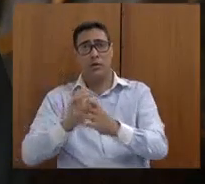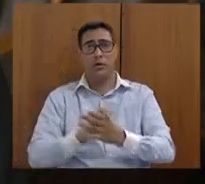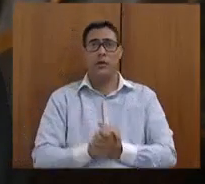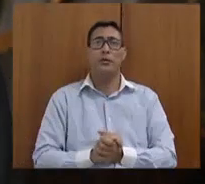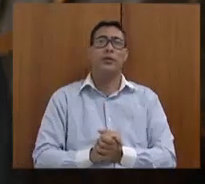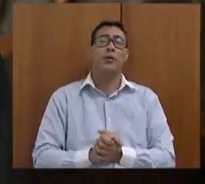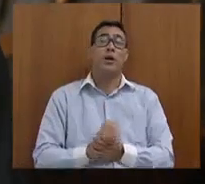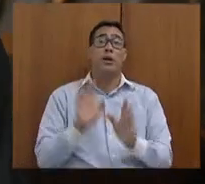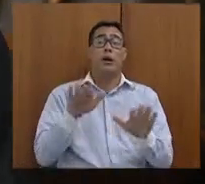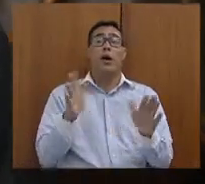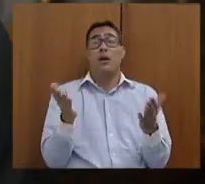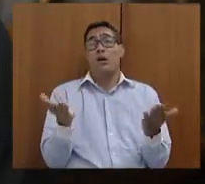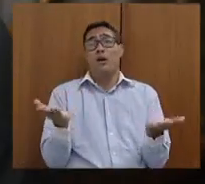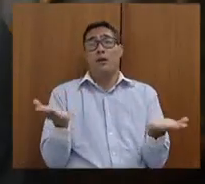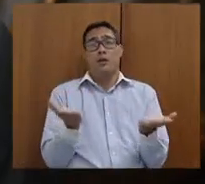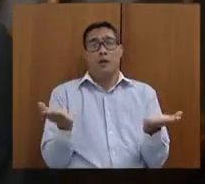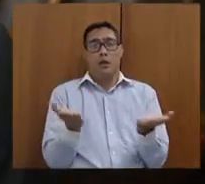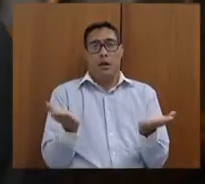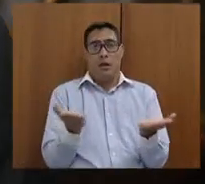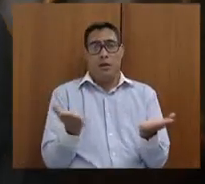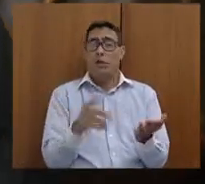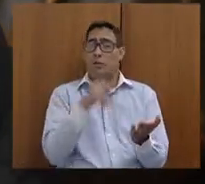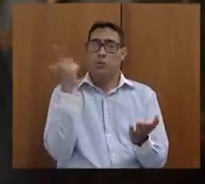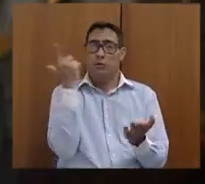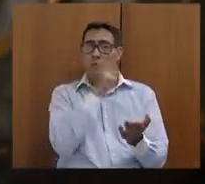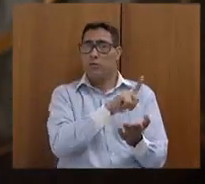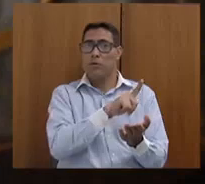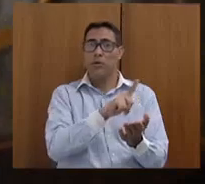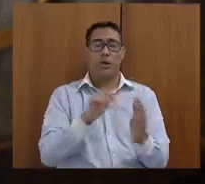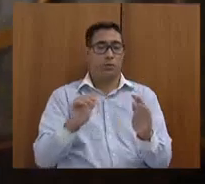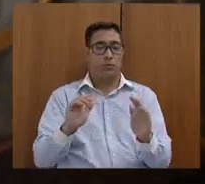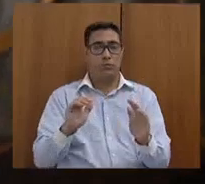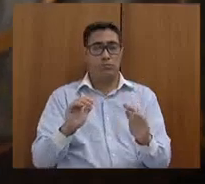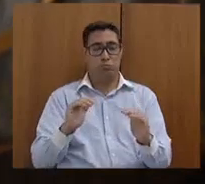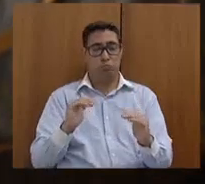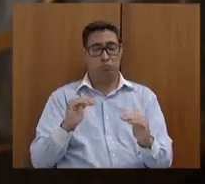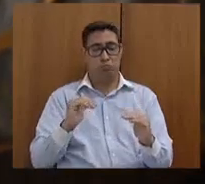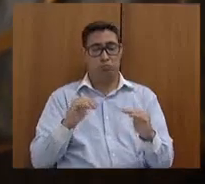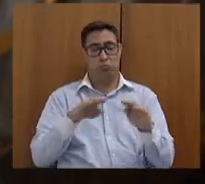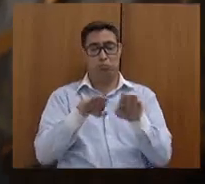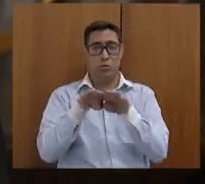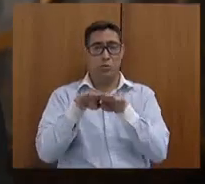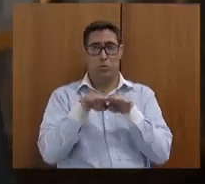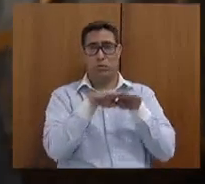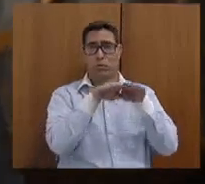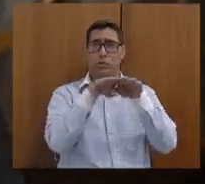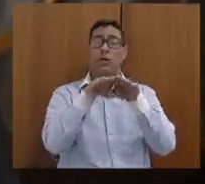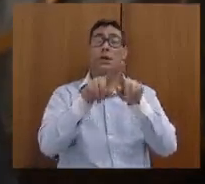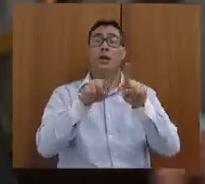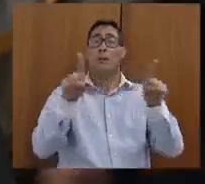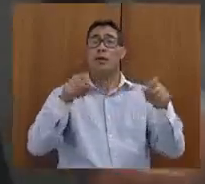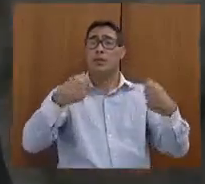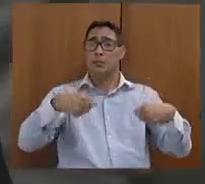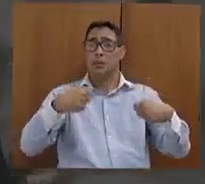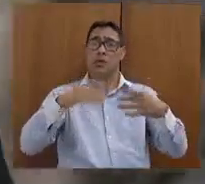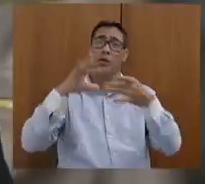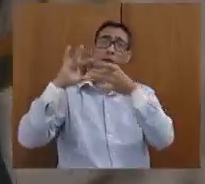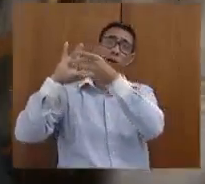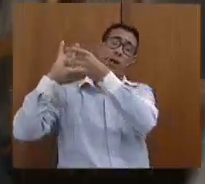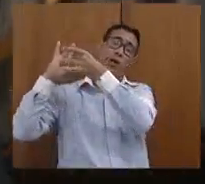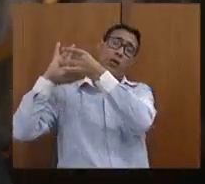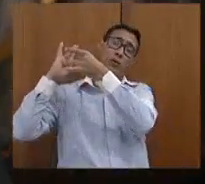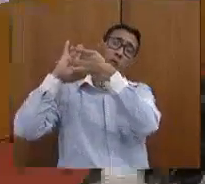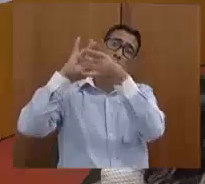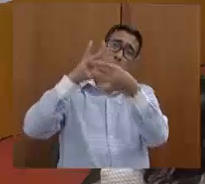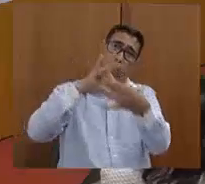e que agora tá em dia Só que eu acho que tem que contextualizar essa situação que é